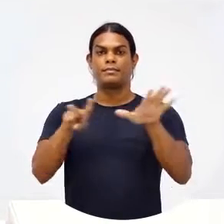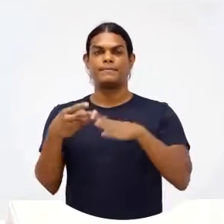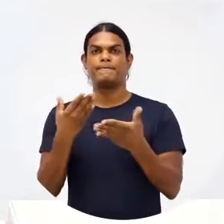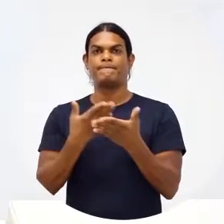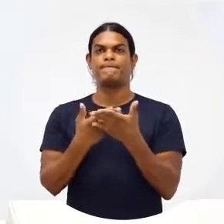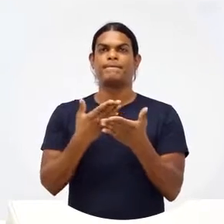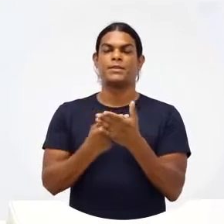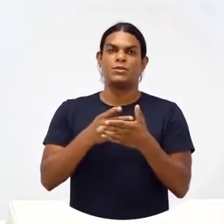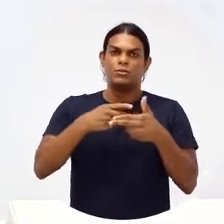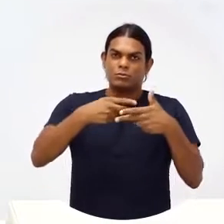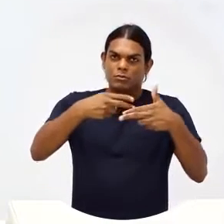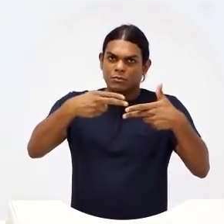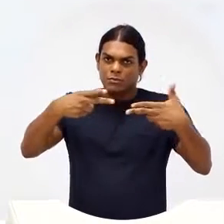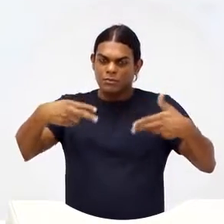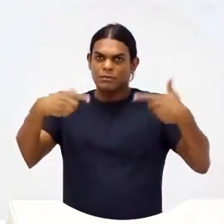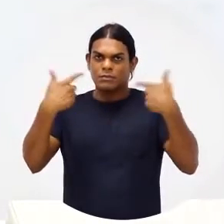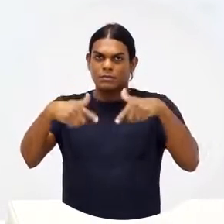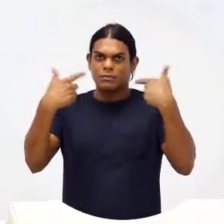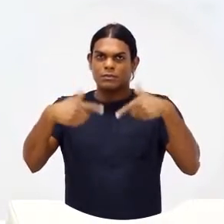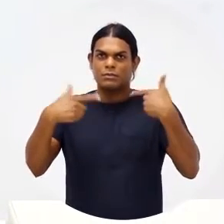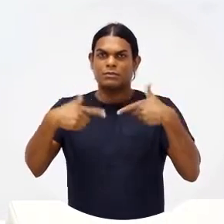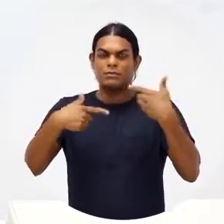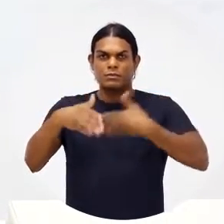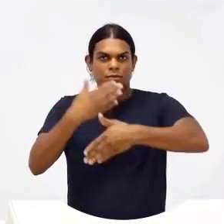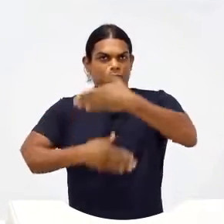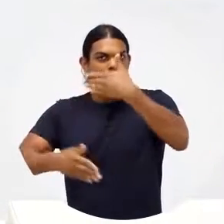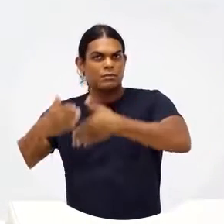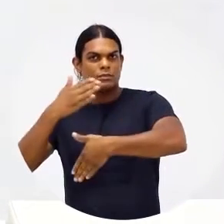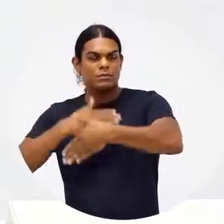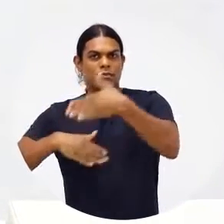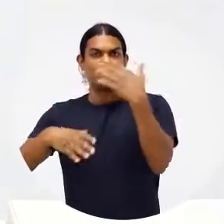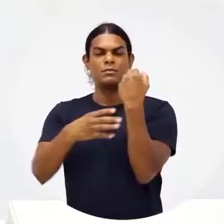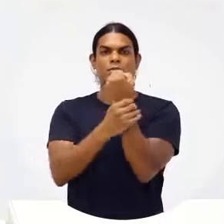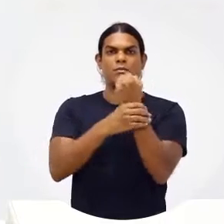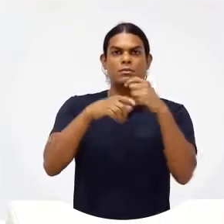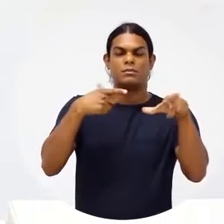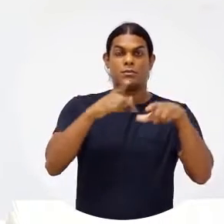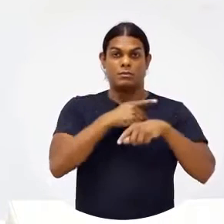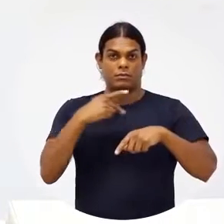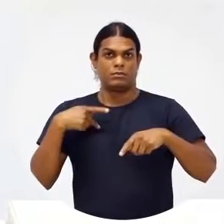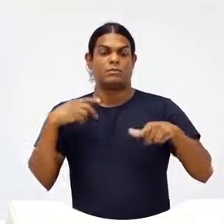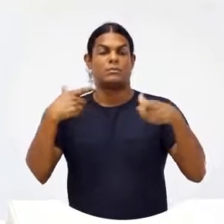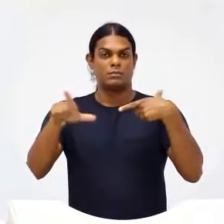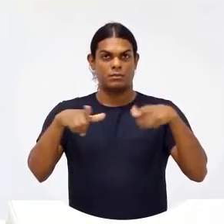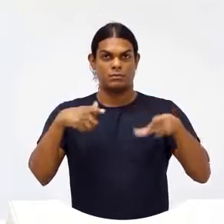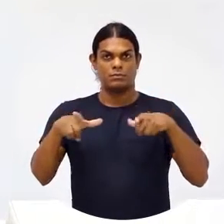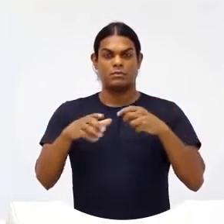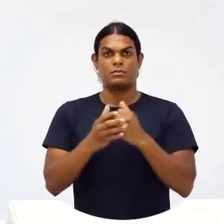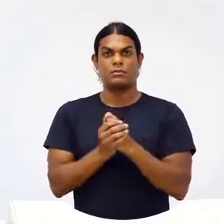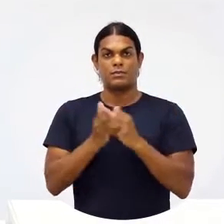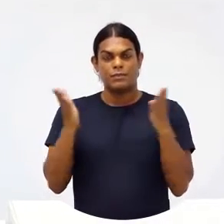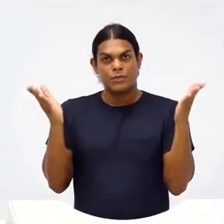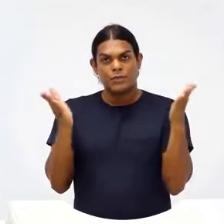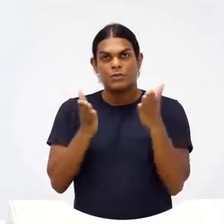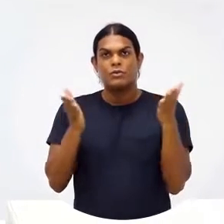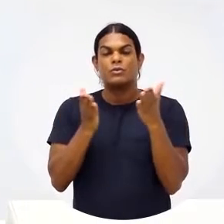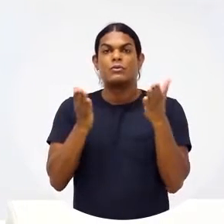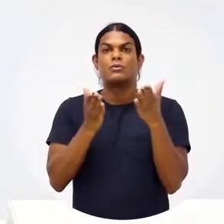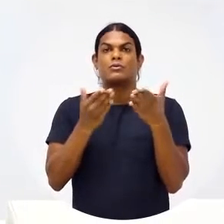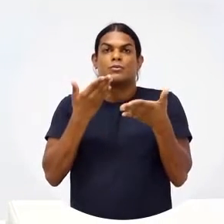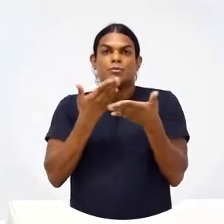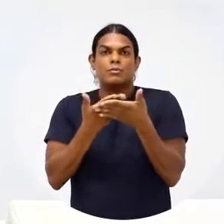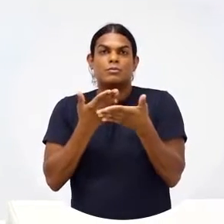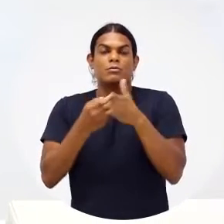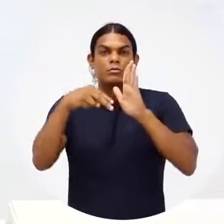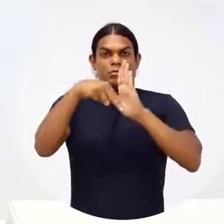semana falamos de vários serviços que estão relacionados com a segurança e saúde do trabalhador. Hoje vamos